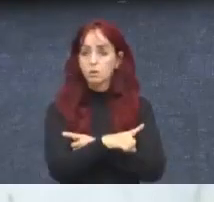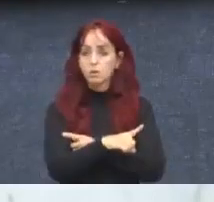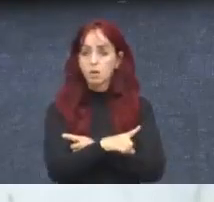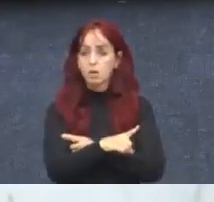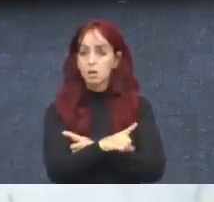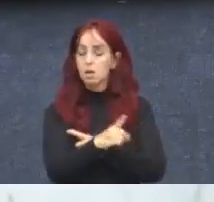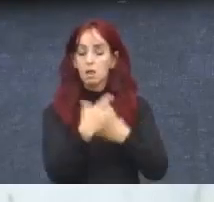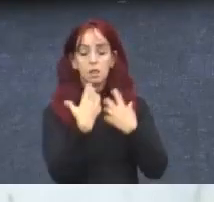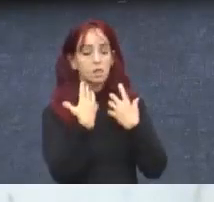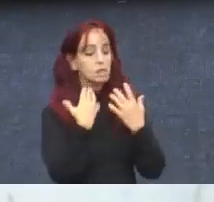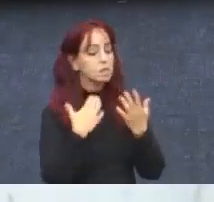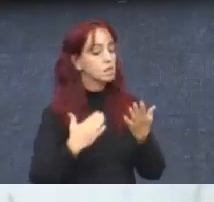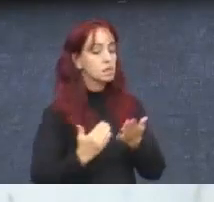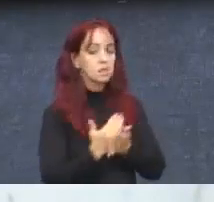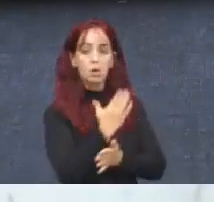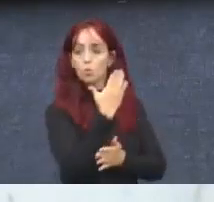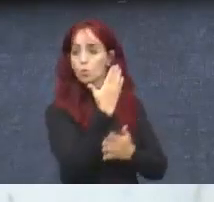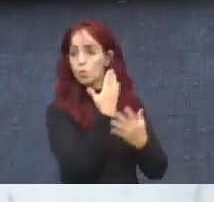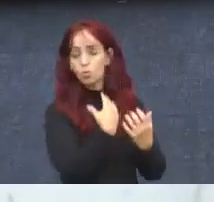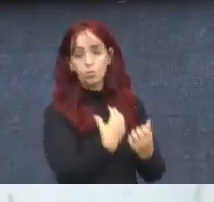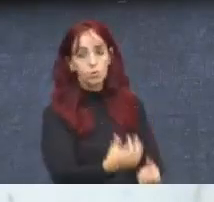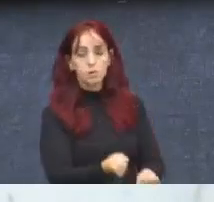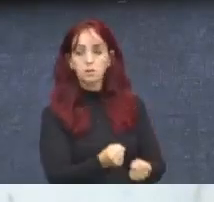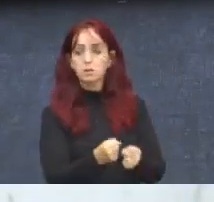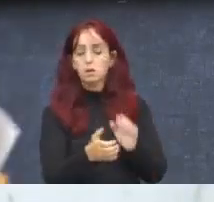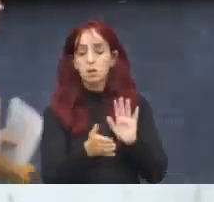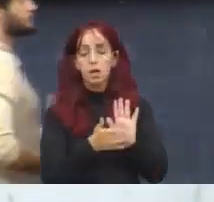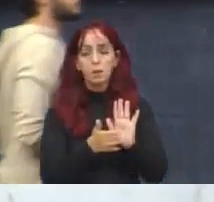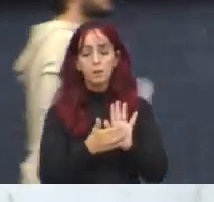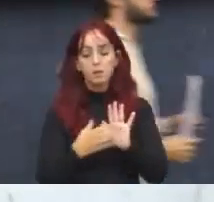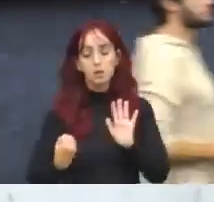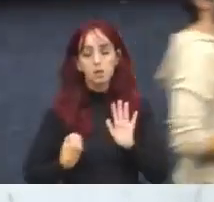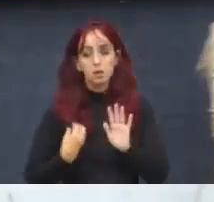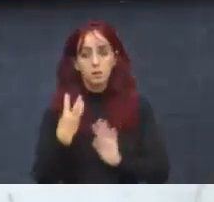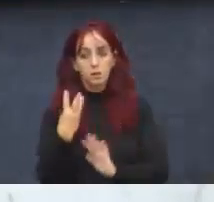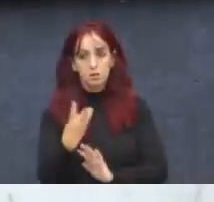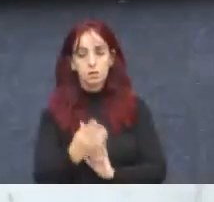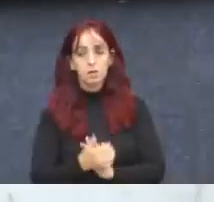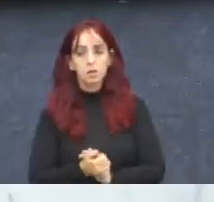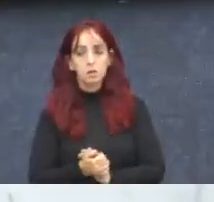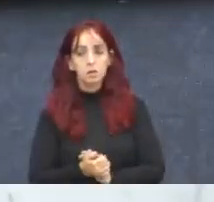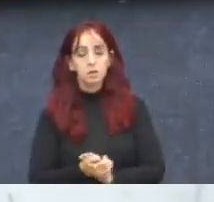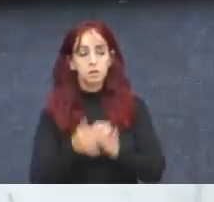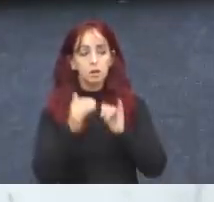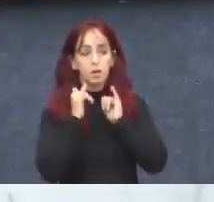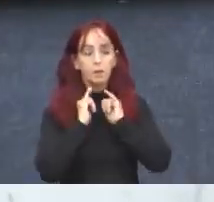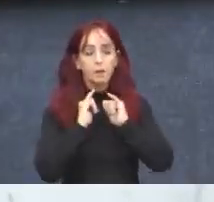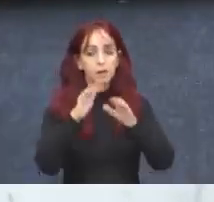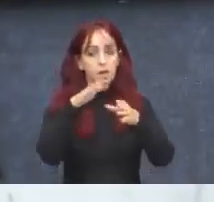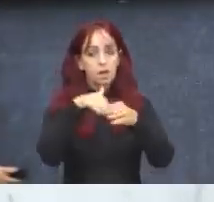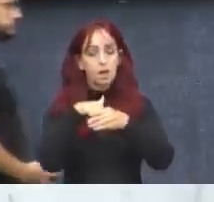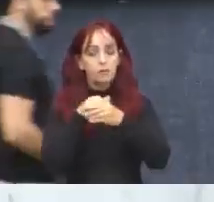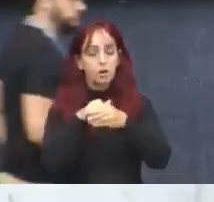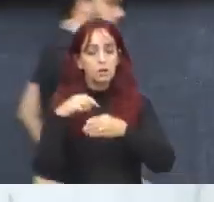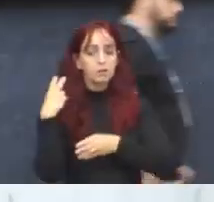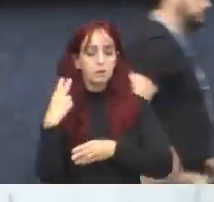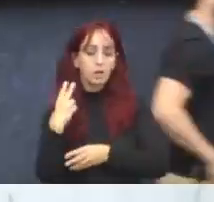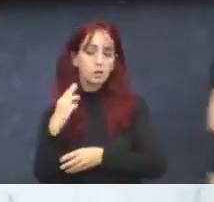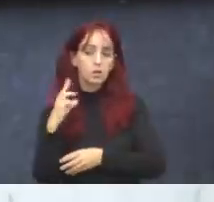emenda número 3. Declaração, presidente. Para declarar voto, vereadora Fernanda Pereira